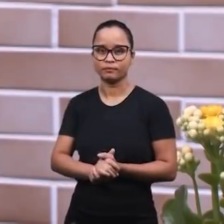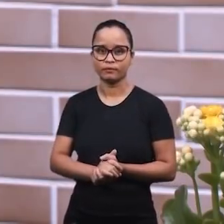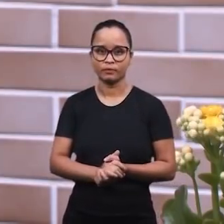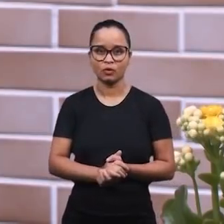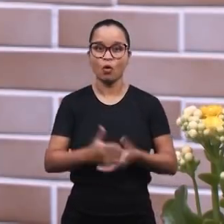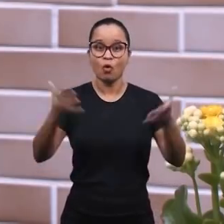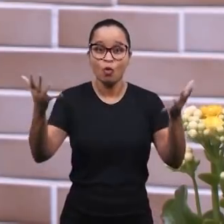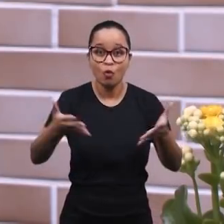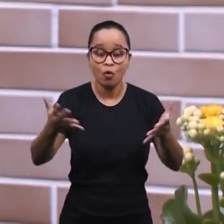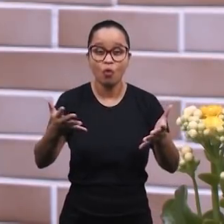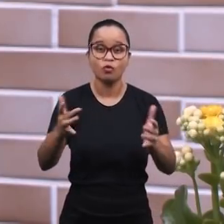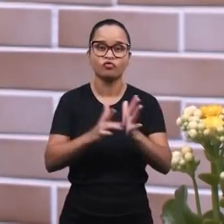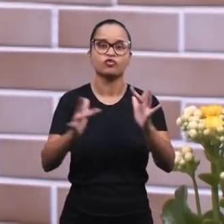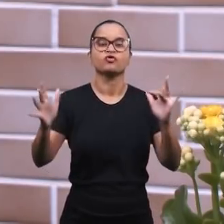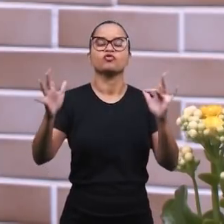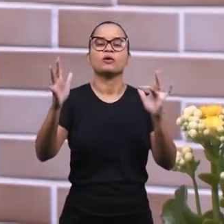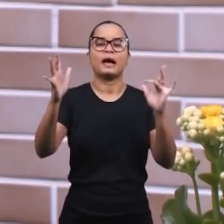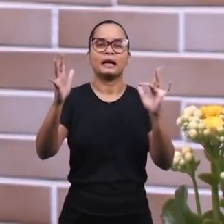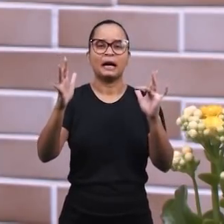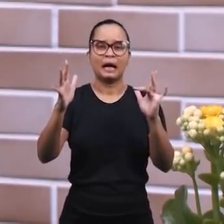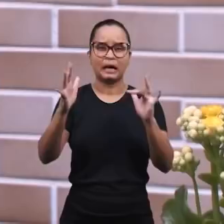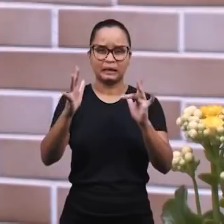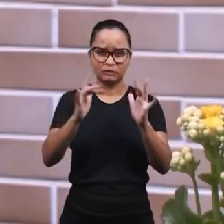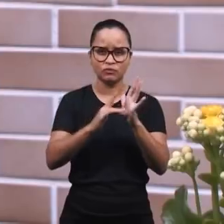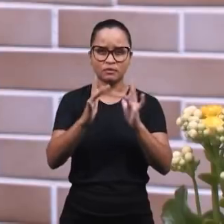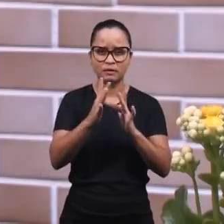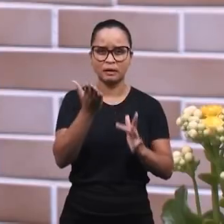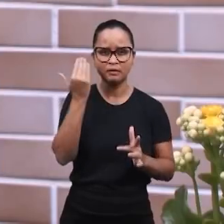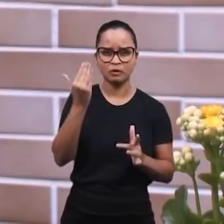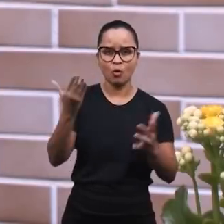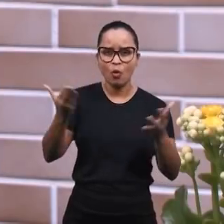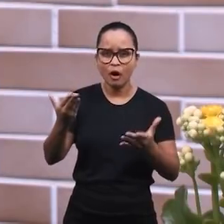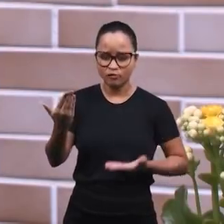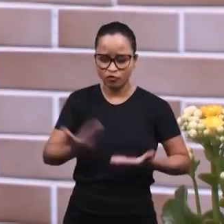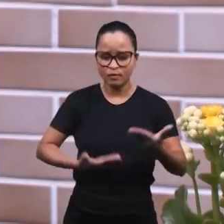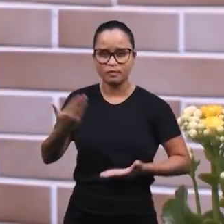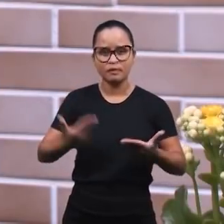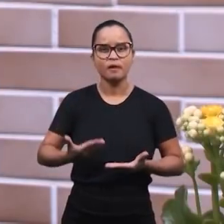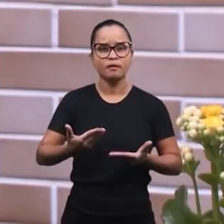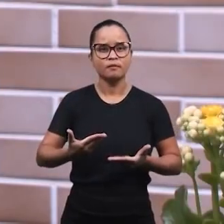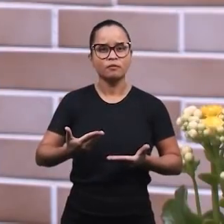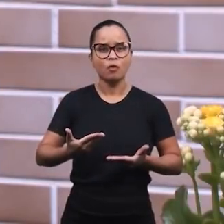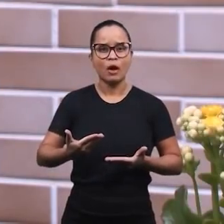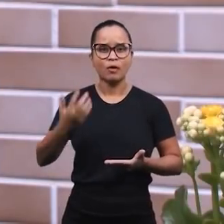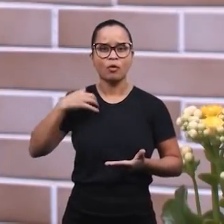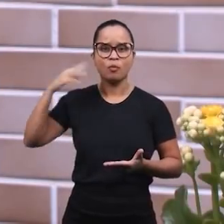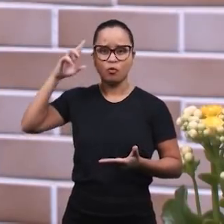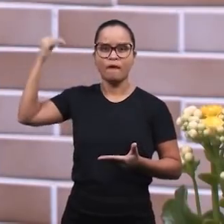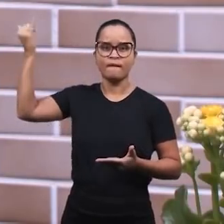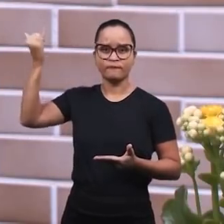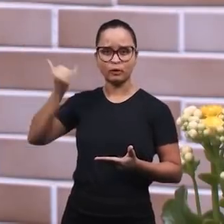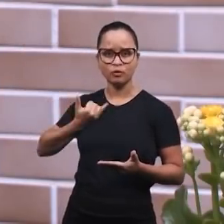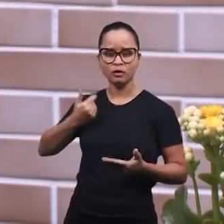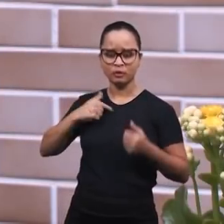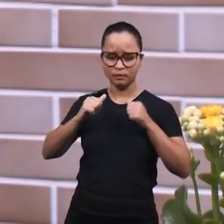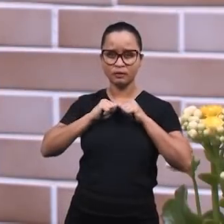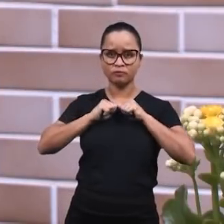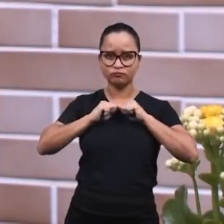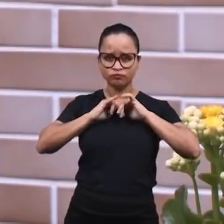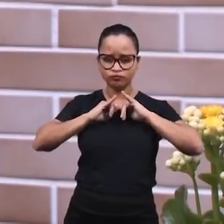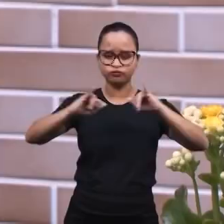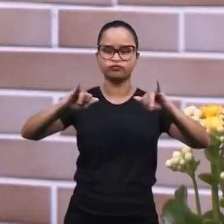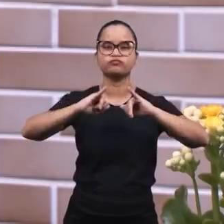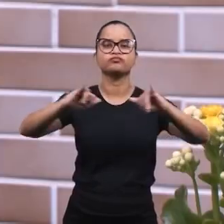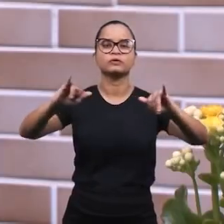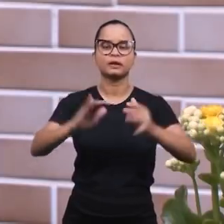hoje, ela reverbera, ela repercute, ela reflete a mensagem de Jesus para o mundo. Naqueles dias,